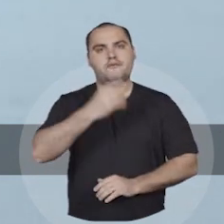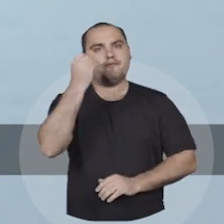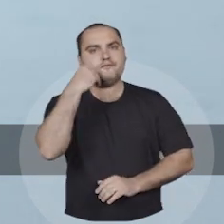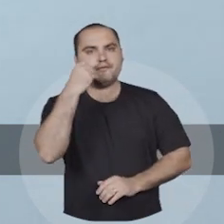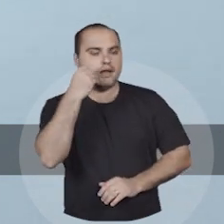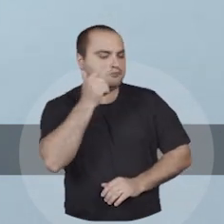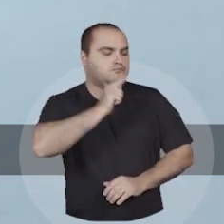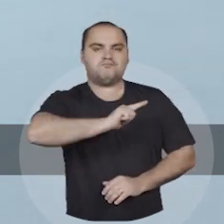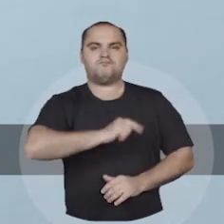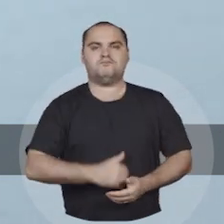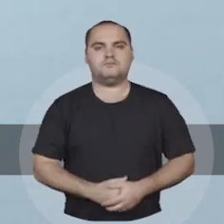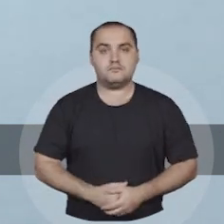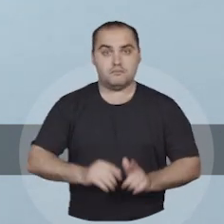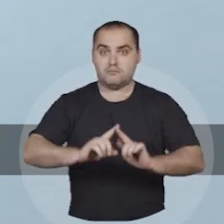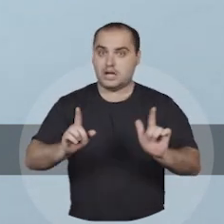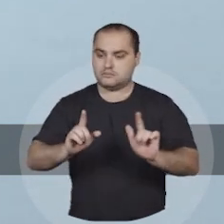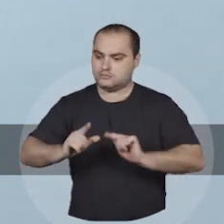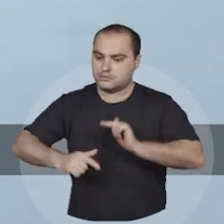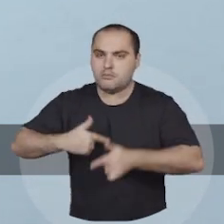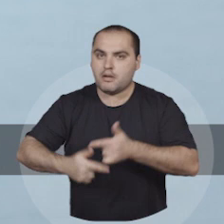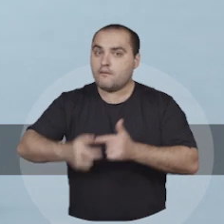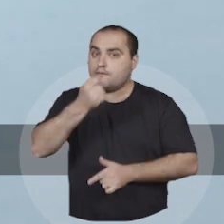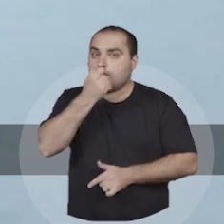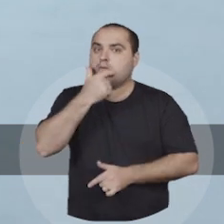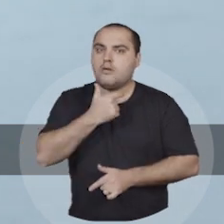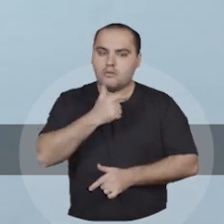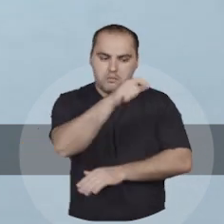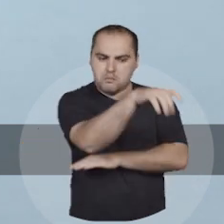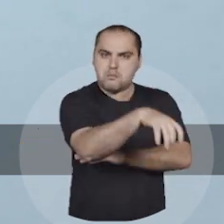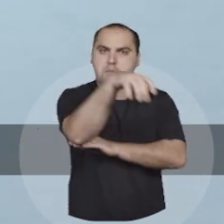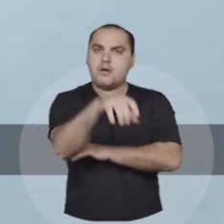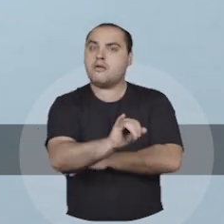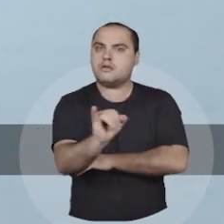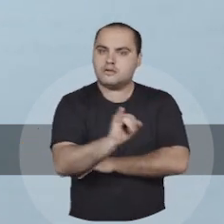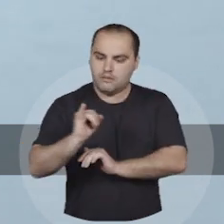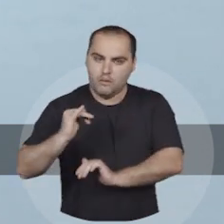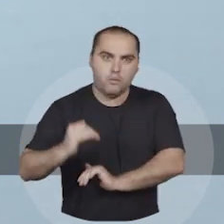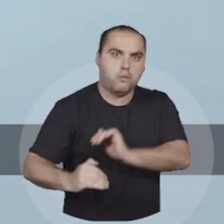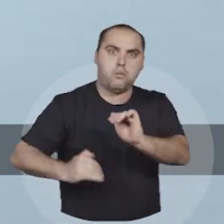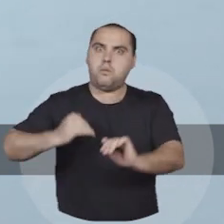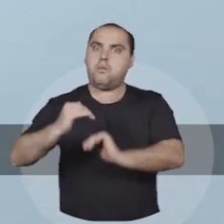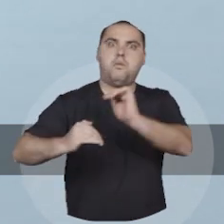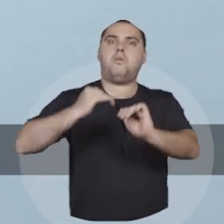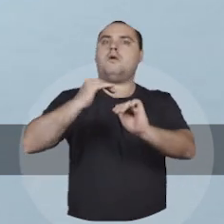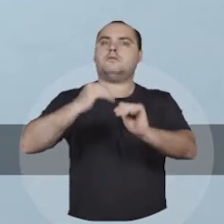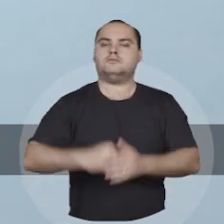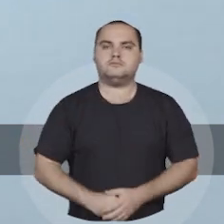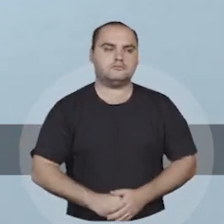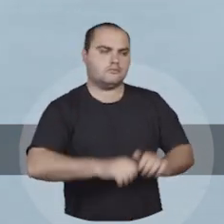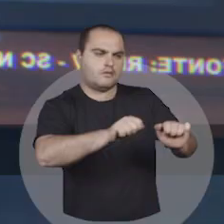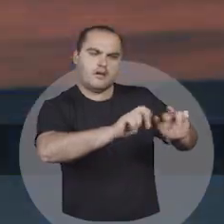e operava em uma fração de sua capacidade. Mas com o trabalho do Volney, o porto de Itajaí teve